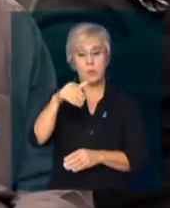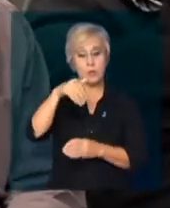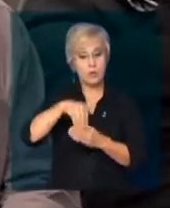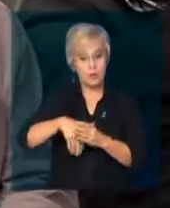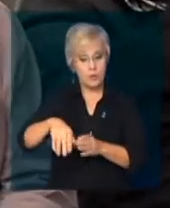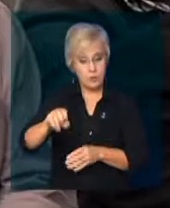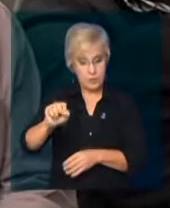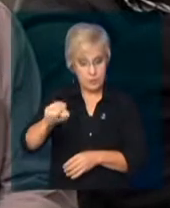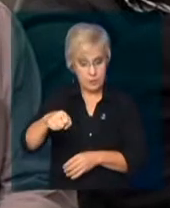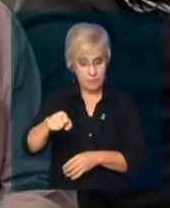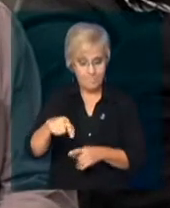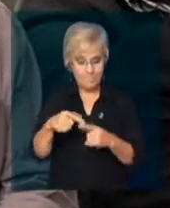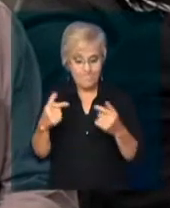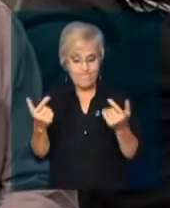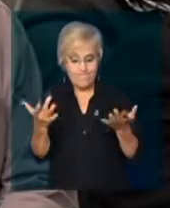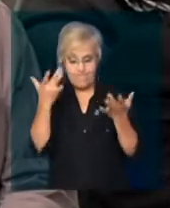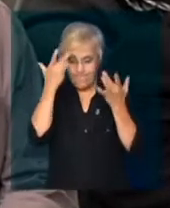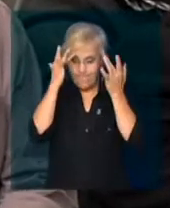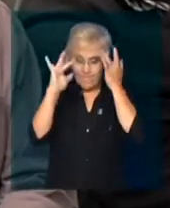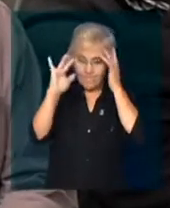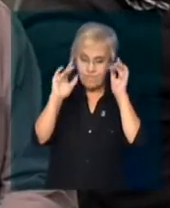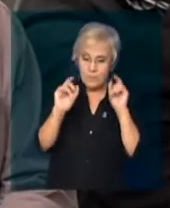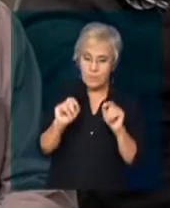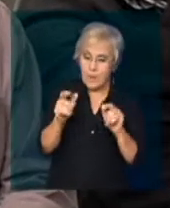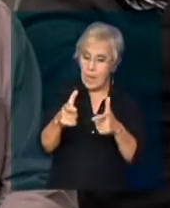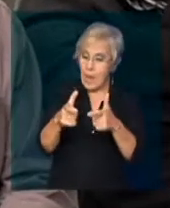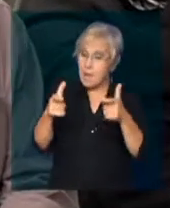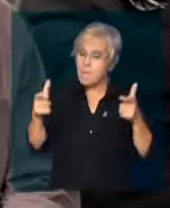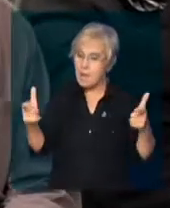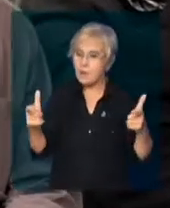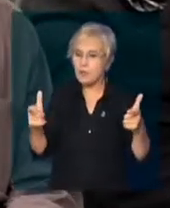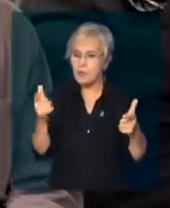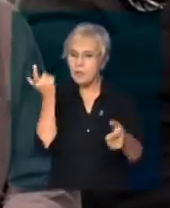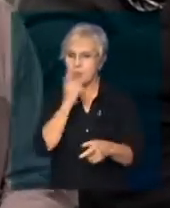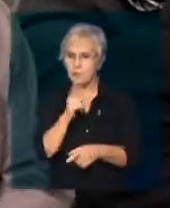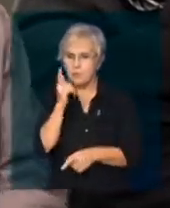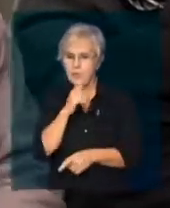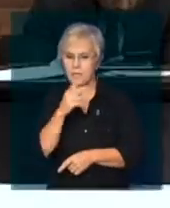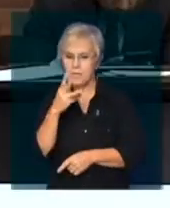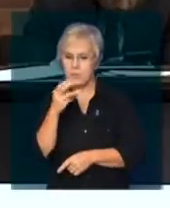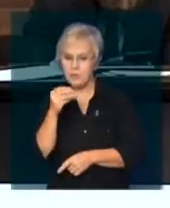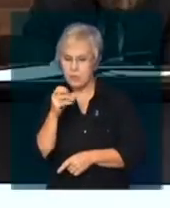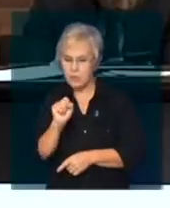favoráveis. A dúvida nossa é se essa maioria atinge o quórum de emenda constitucional.